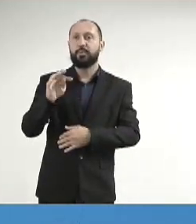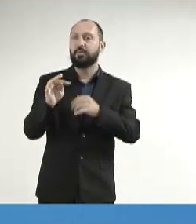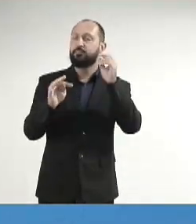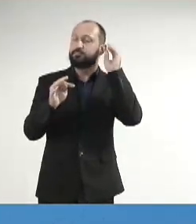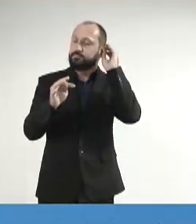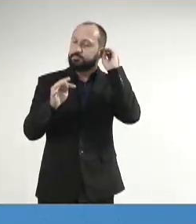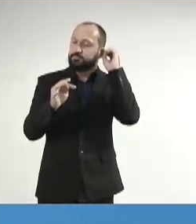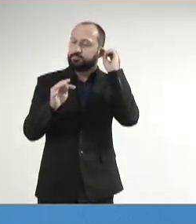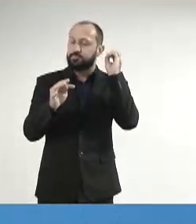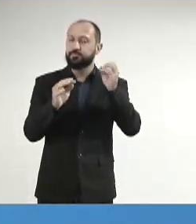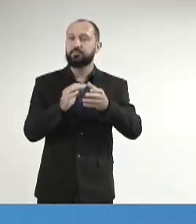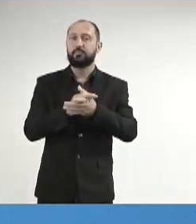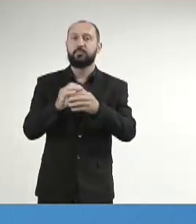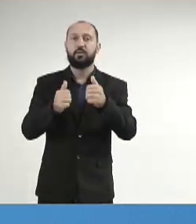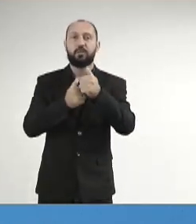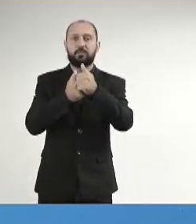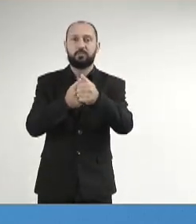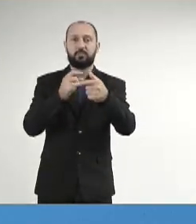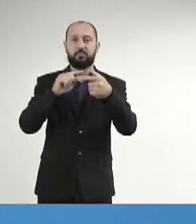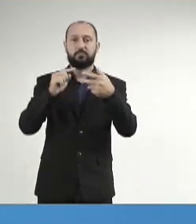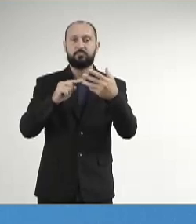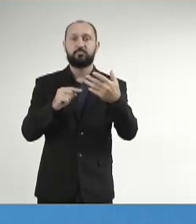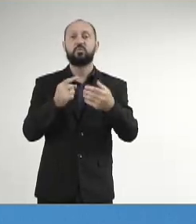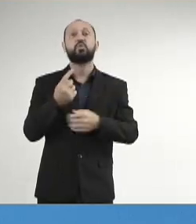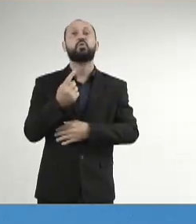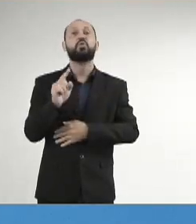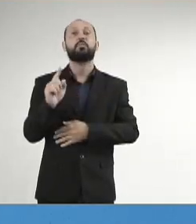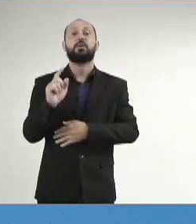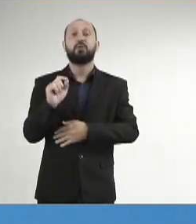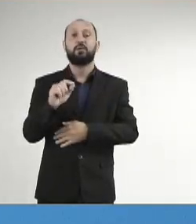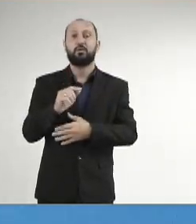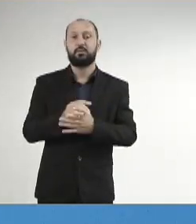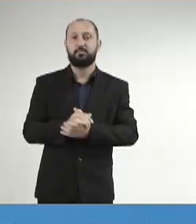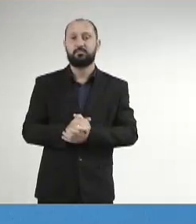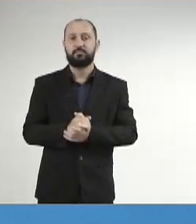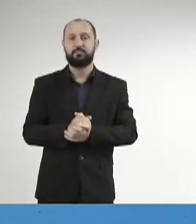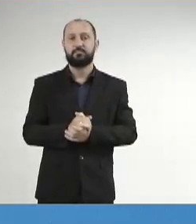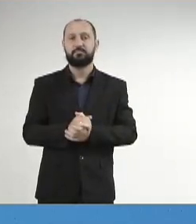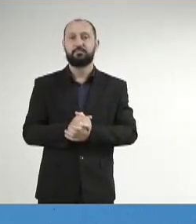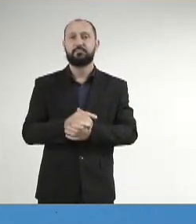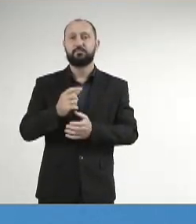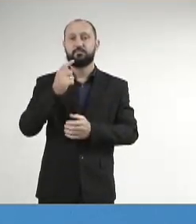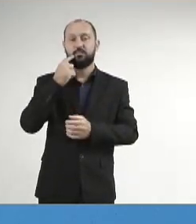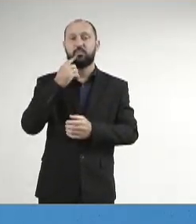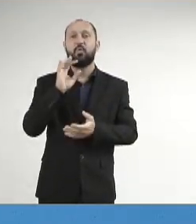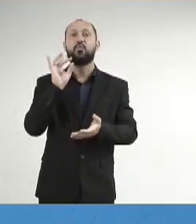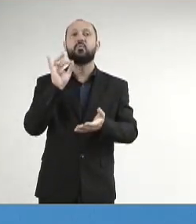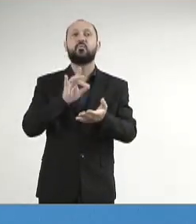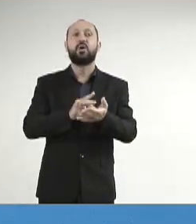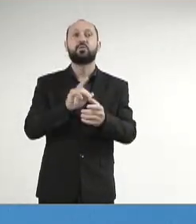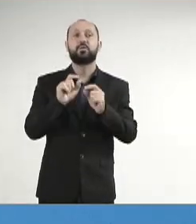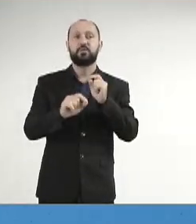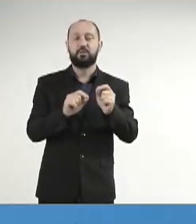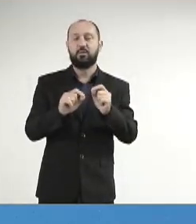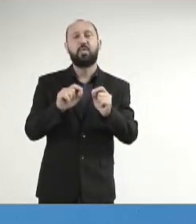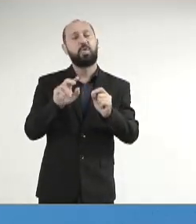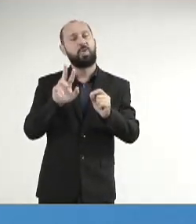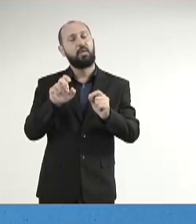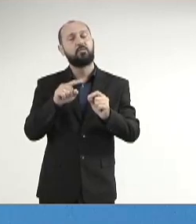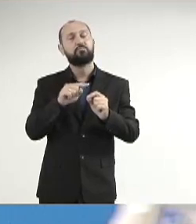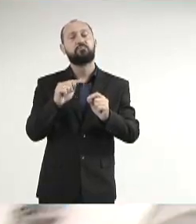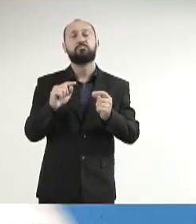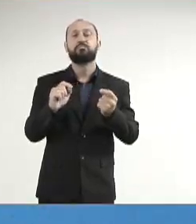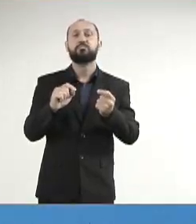né, a gente acompanha uma série de narrativas. Uma delas, que sobrepõe aos fatos, é a questão